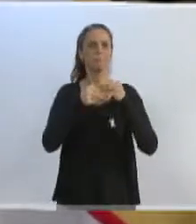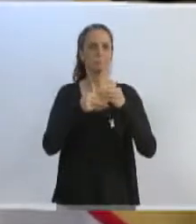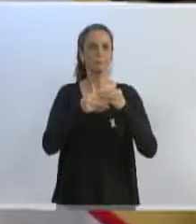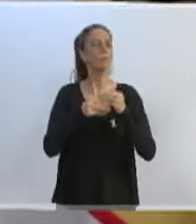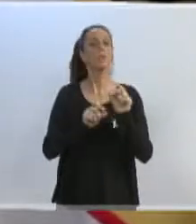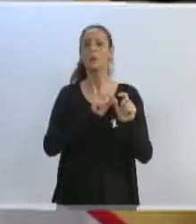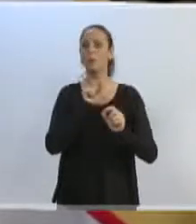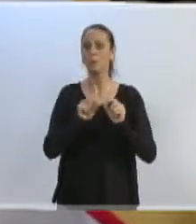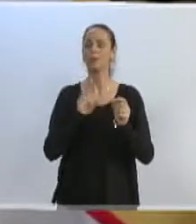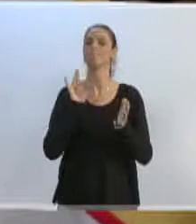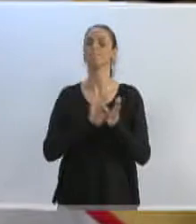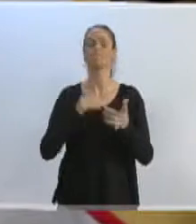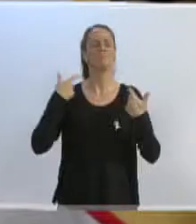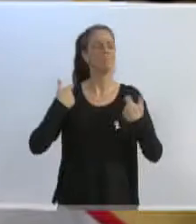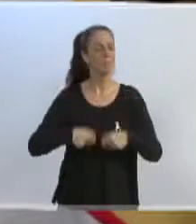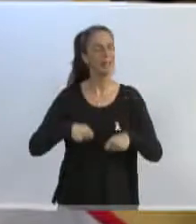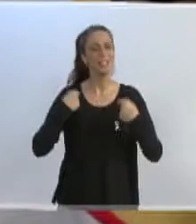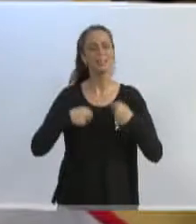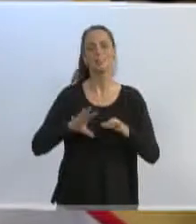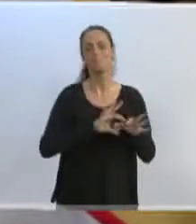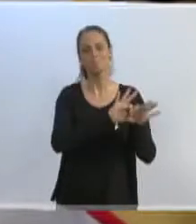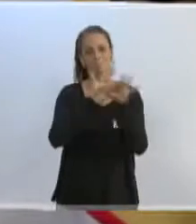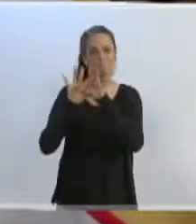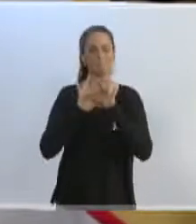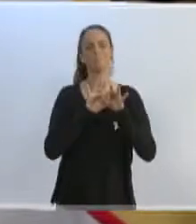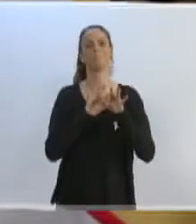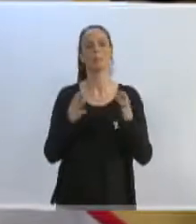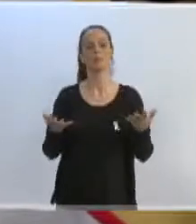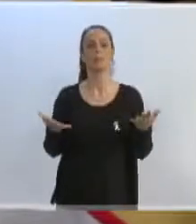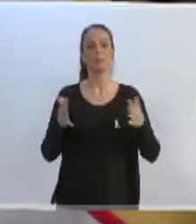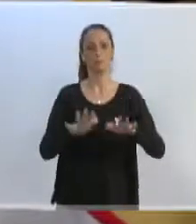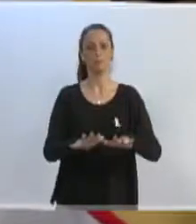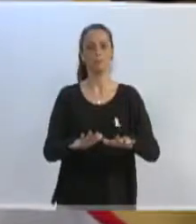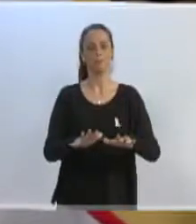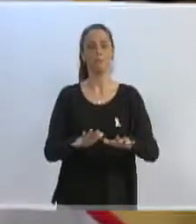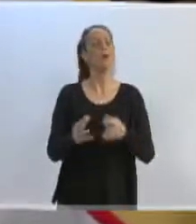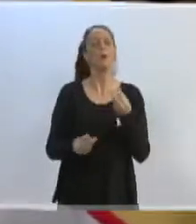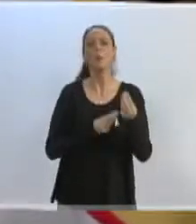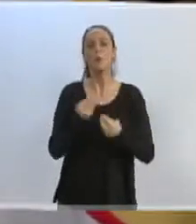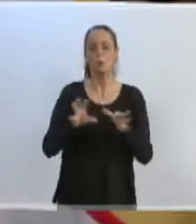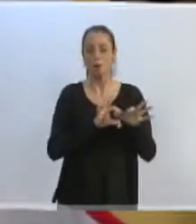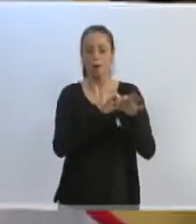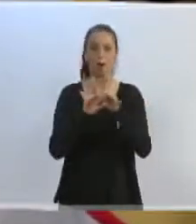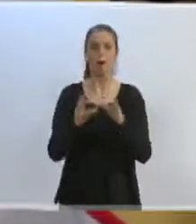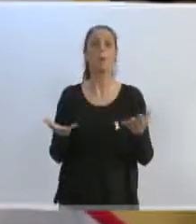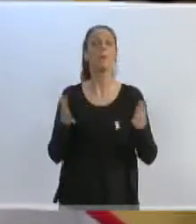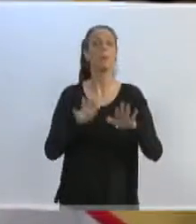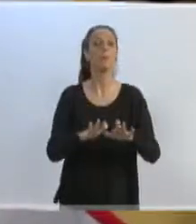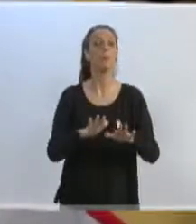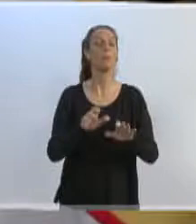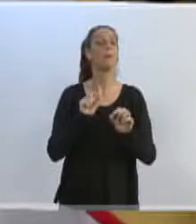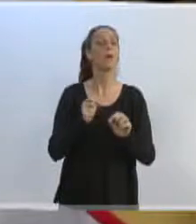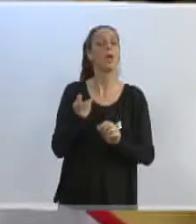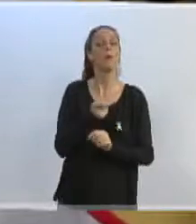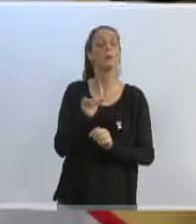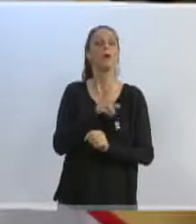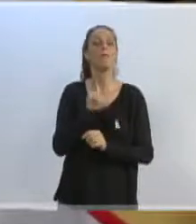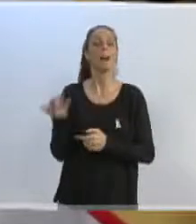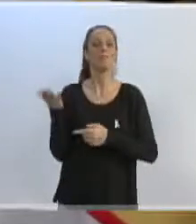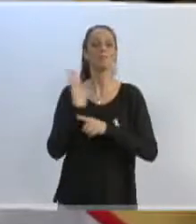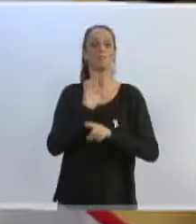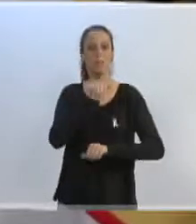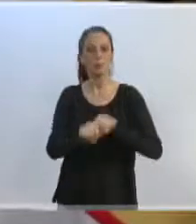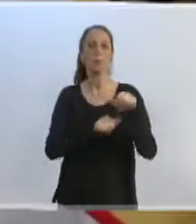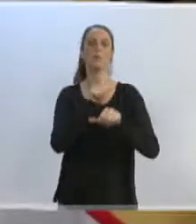A unidade e a inclusão. E eu creio que a unidade e a inclusão vai levar à convergência. E